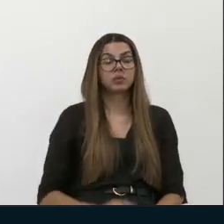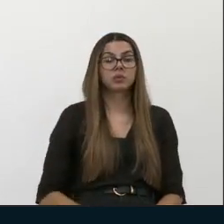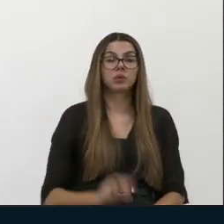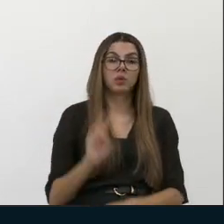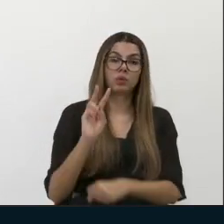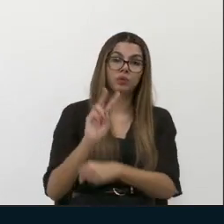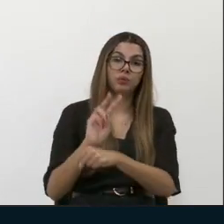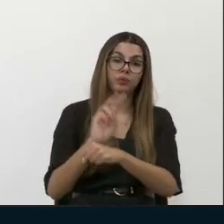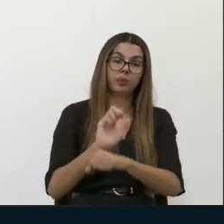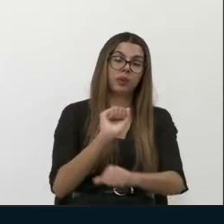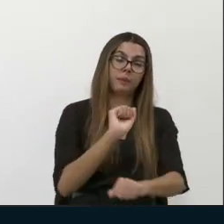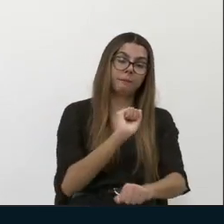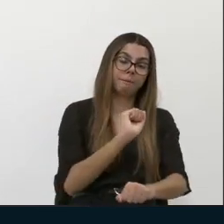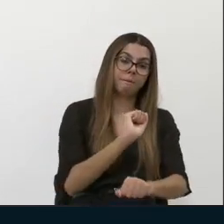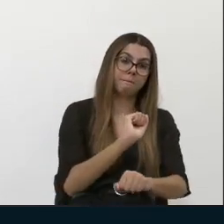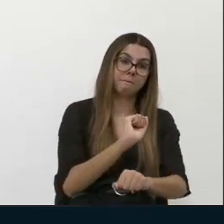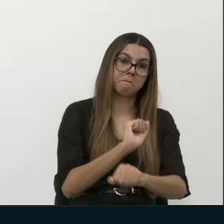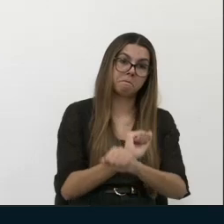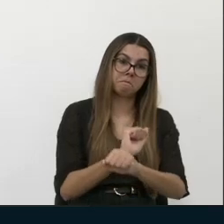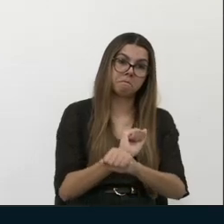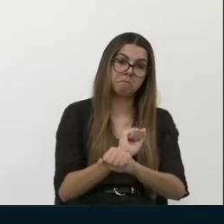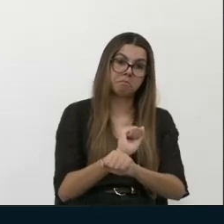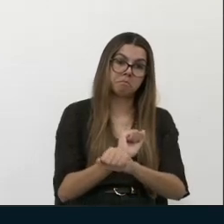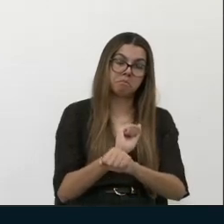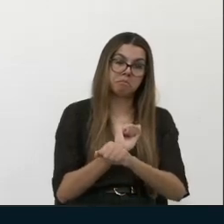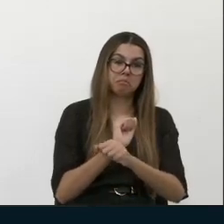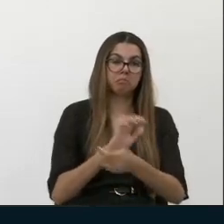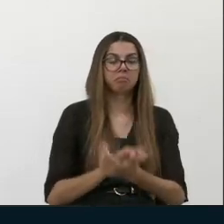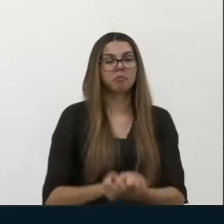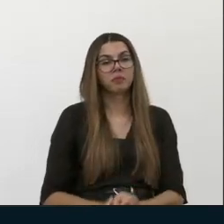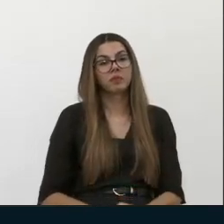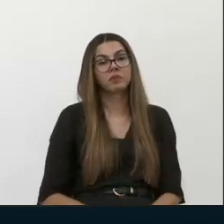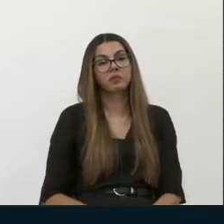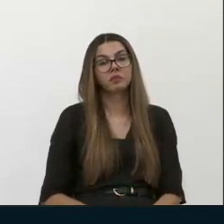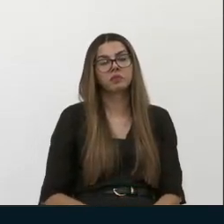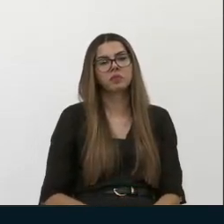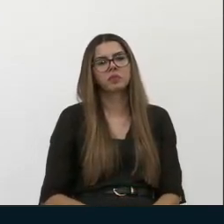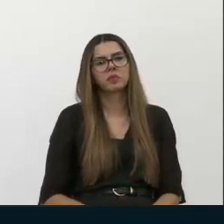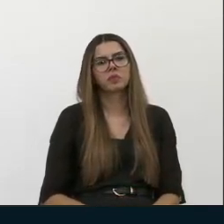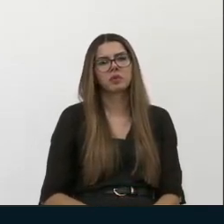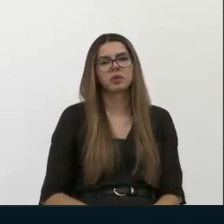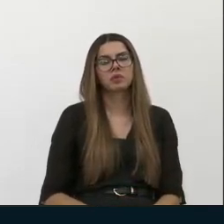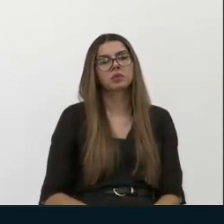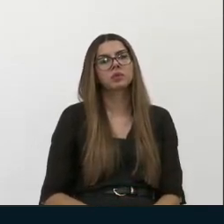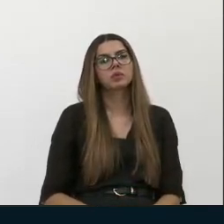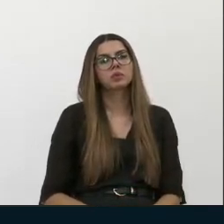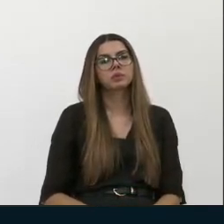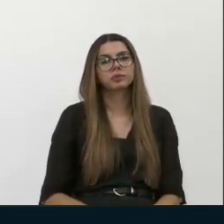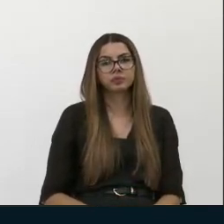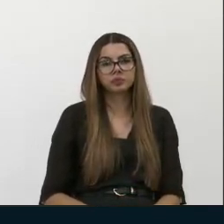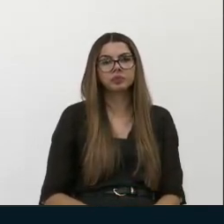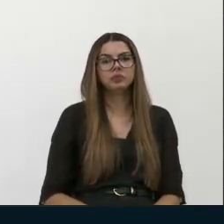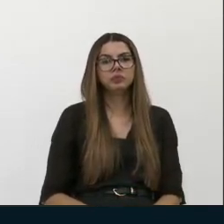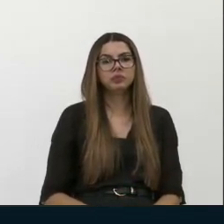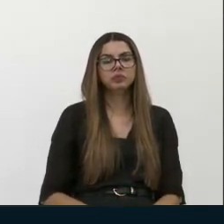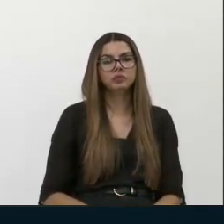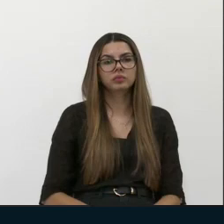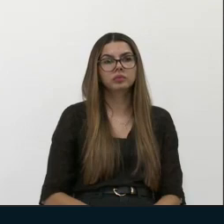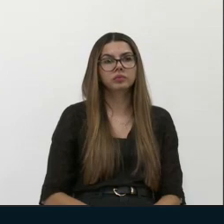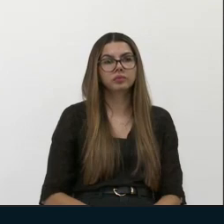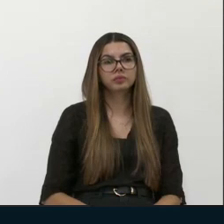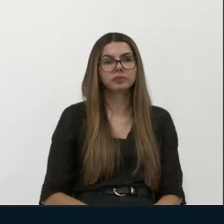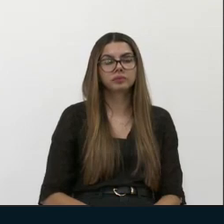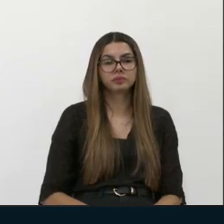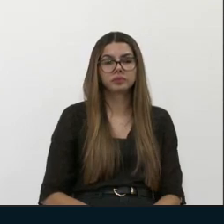Na reeleição, falaram que ele não ia tocar, colocou umas máquinas lá, todo mundo lembra, se reelegeu. E